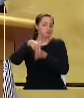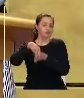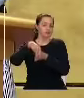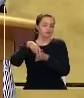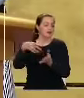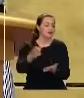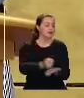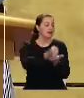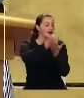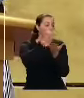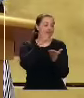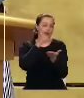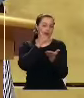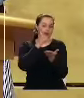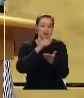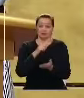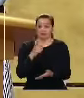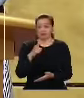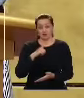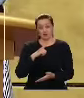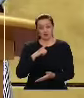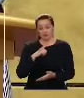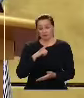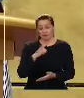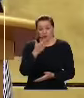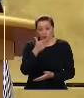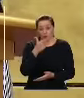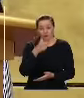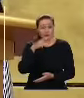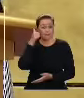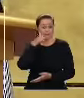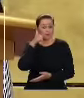a mulher maravilha ou maravilhosa. Não existe.